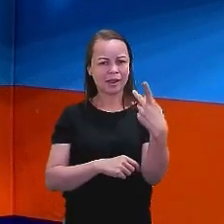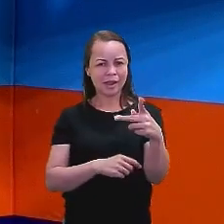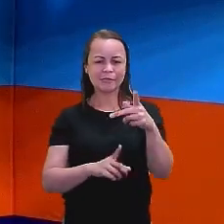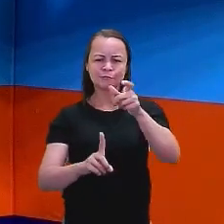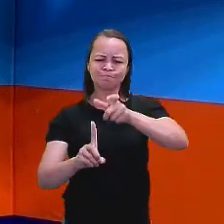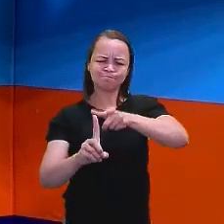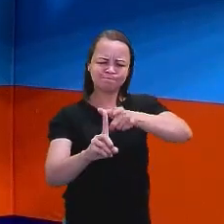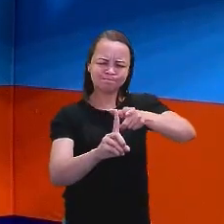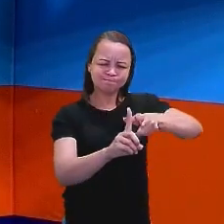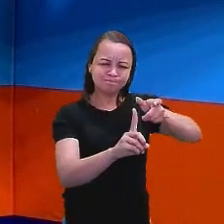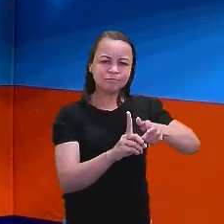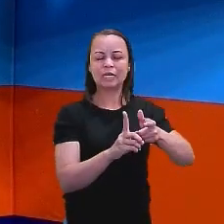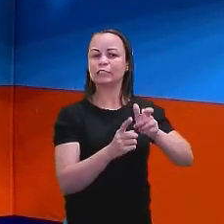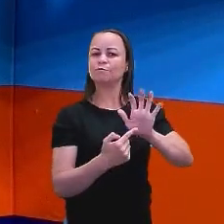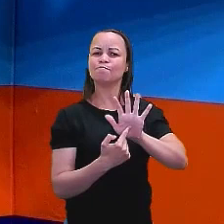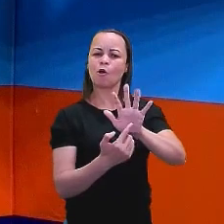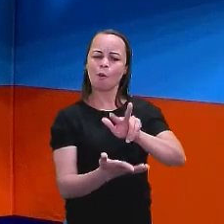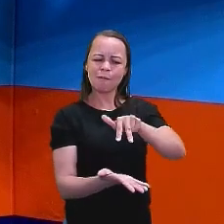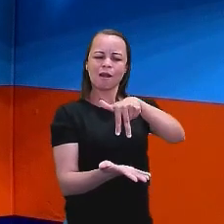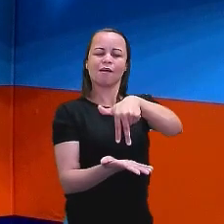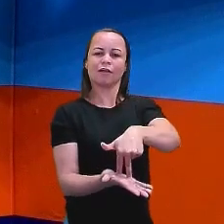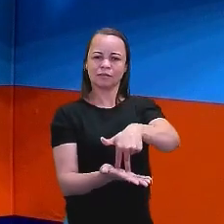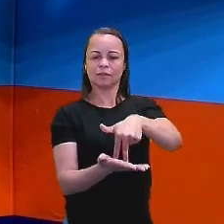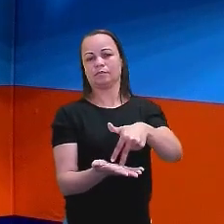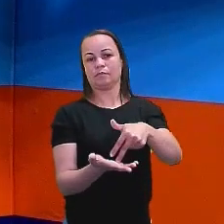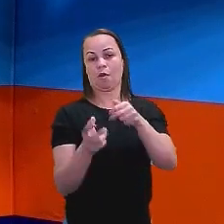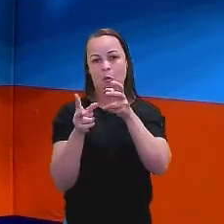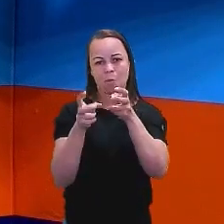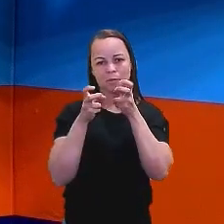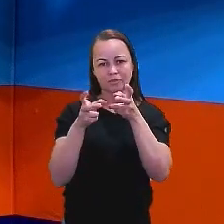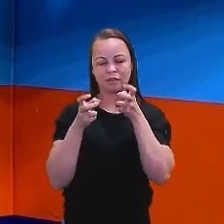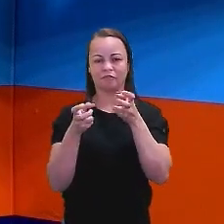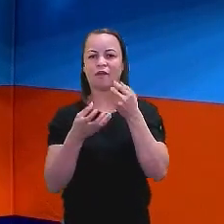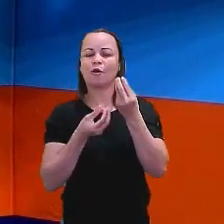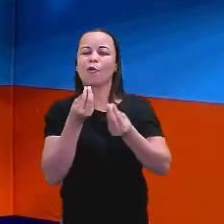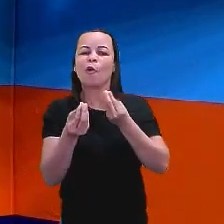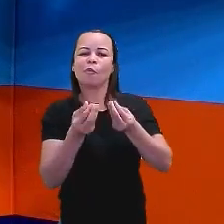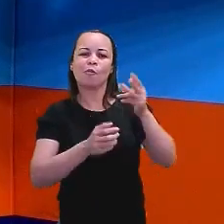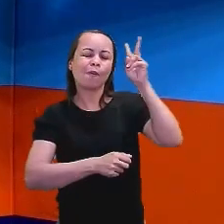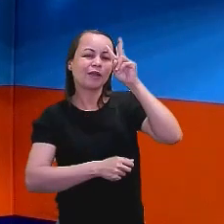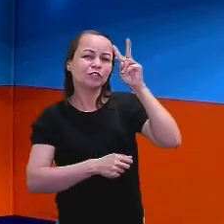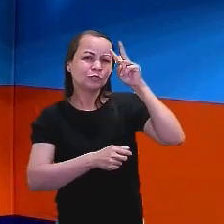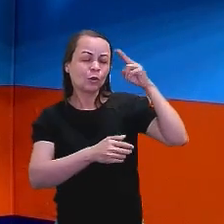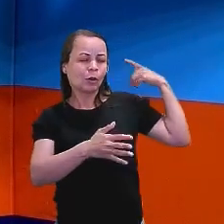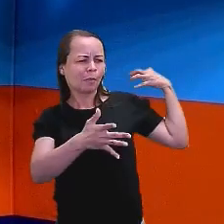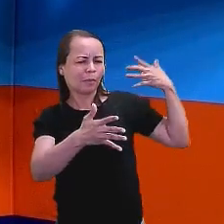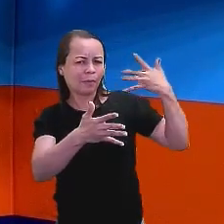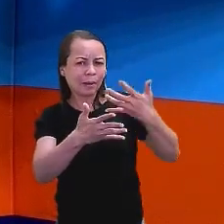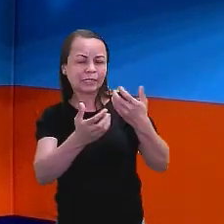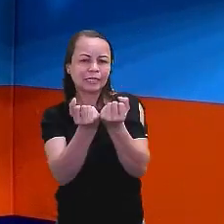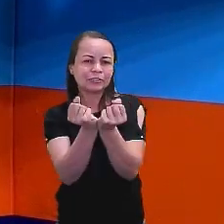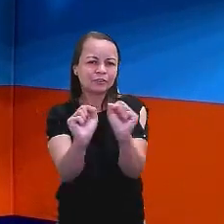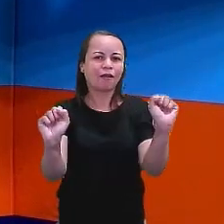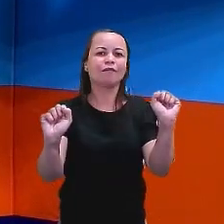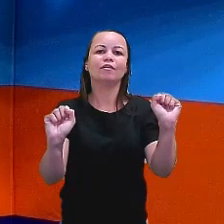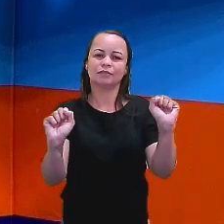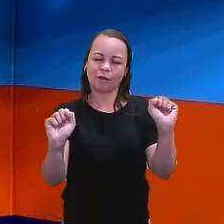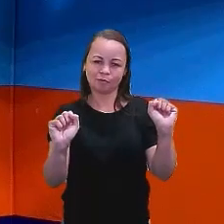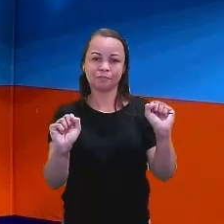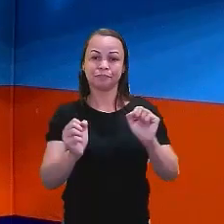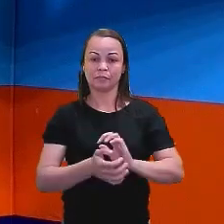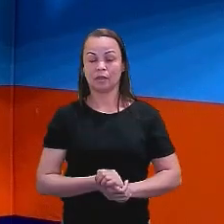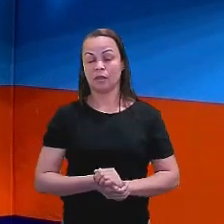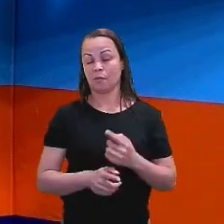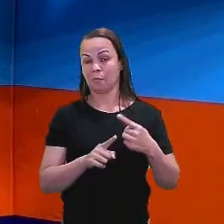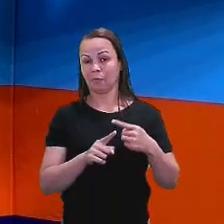a fim de representatividade, para a gente observar uma história para além da escravidão. porque a